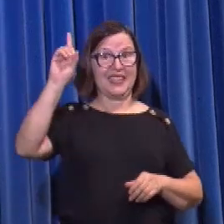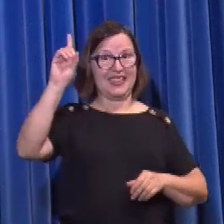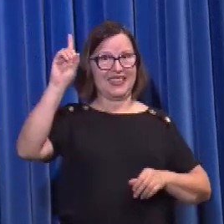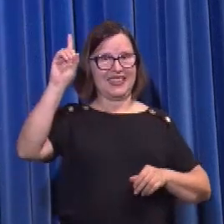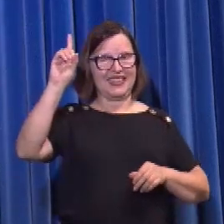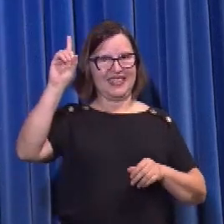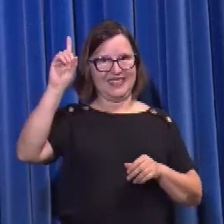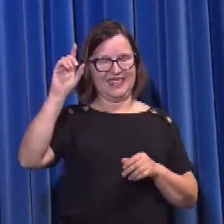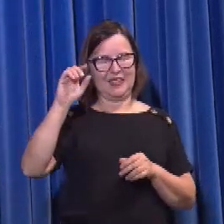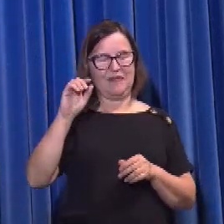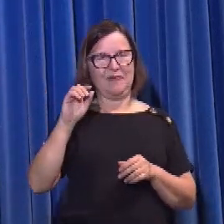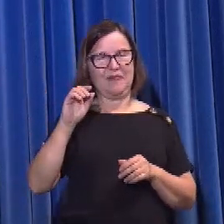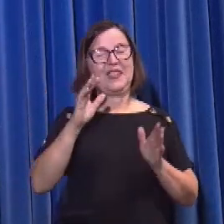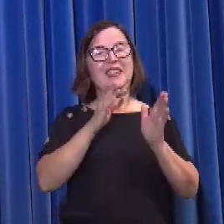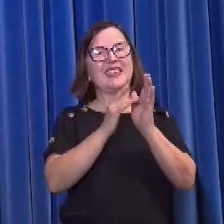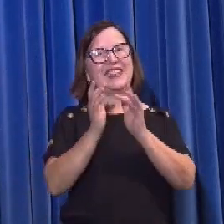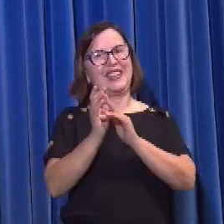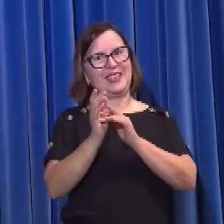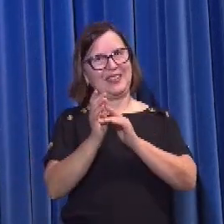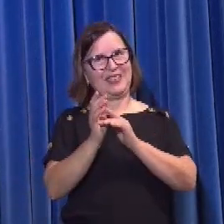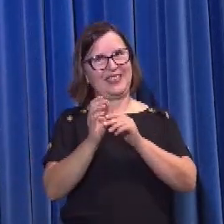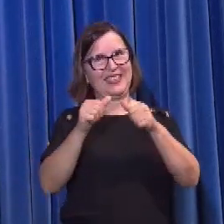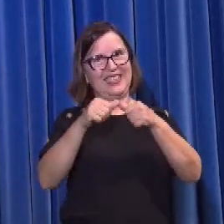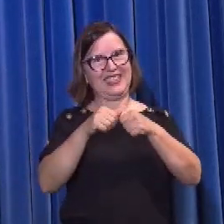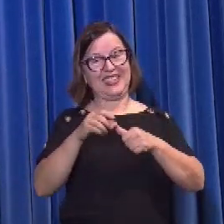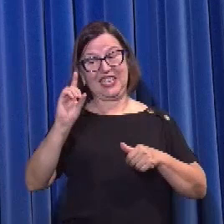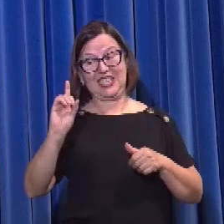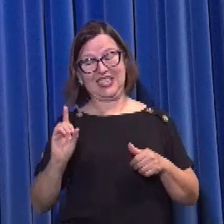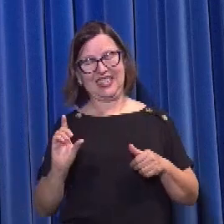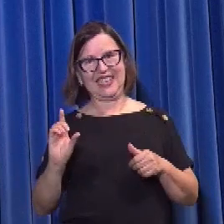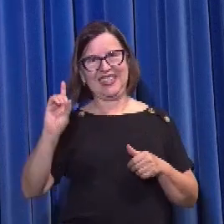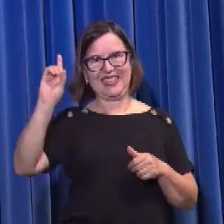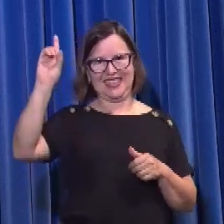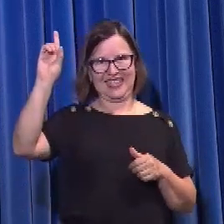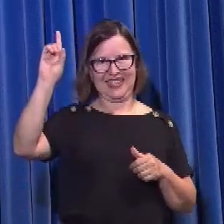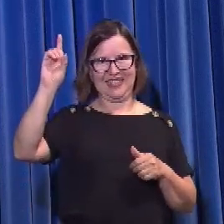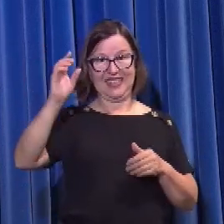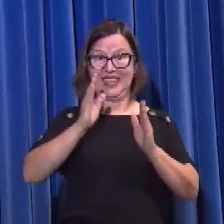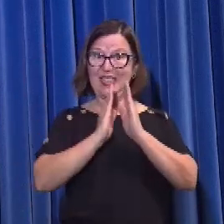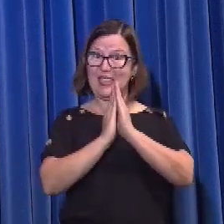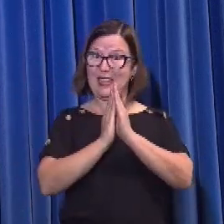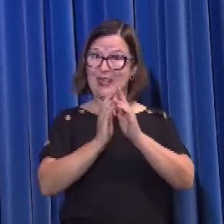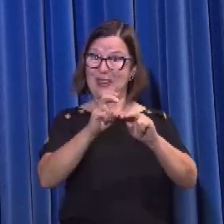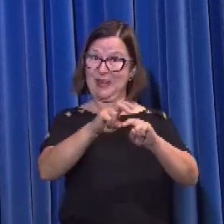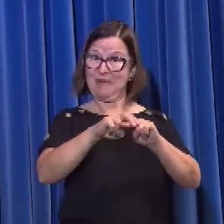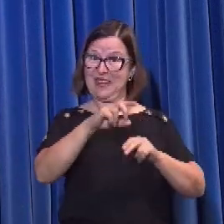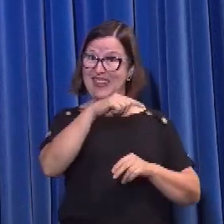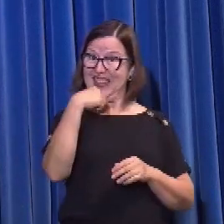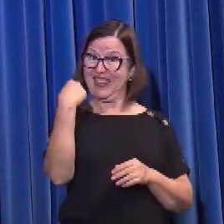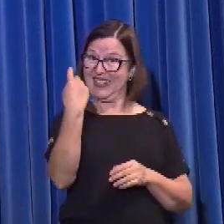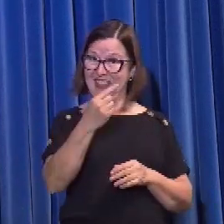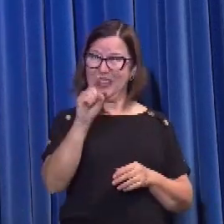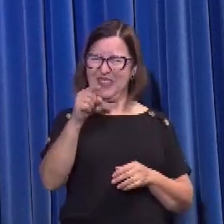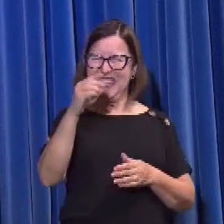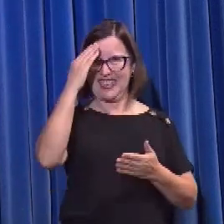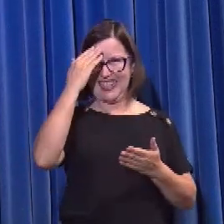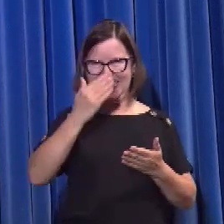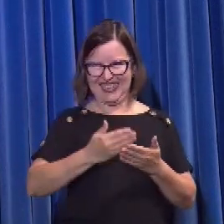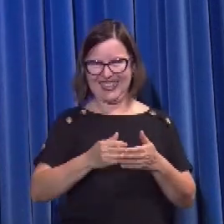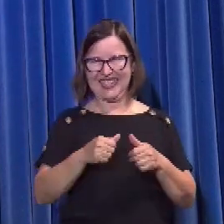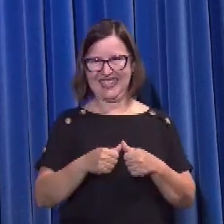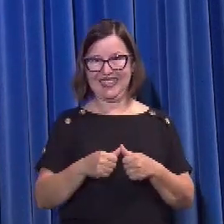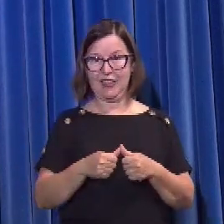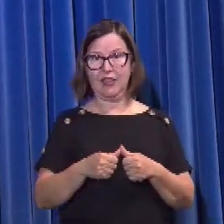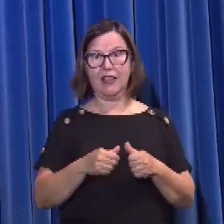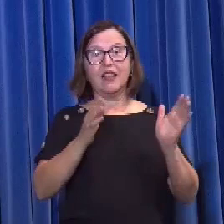Jesus Cristo está à destra de Deus e intercede por nós. Você crê nisso? Ele está